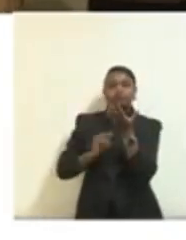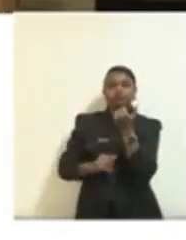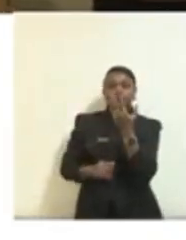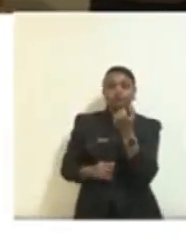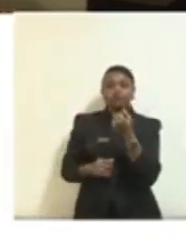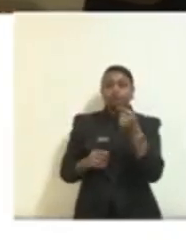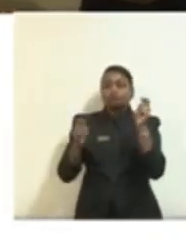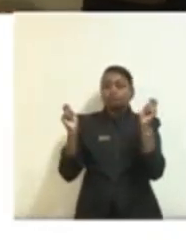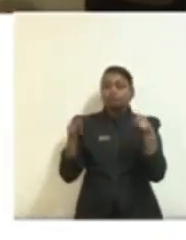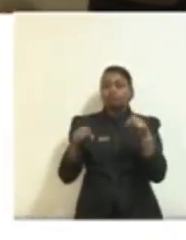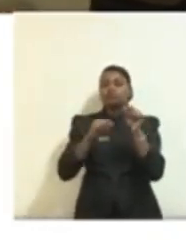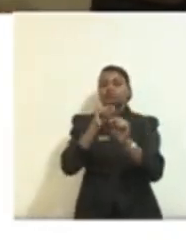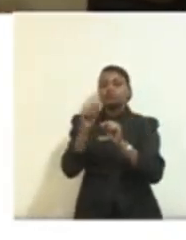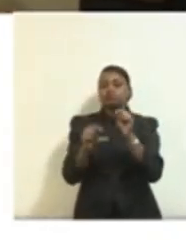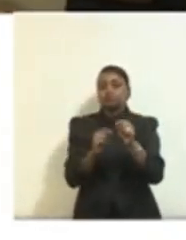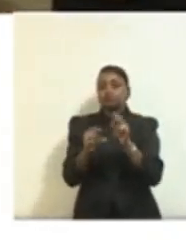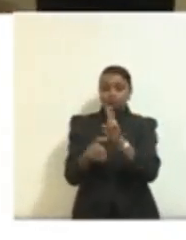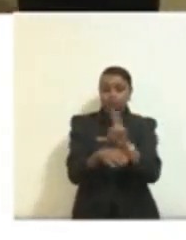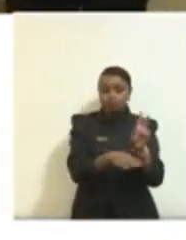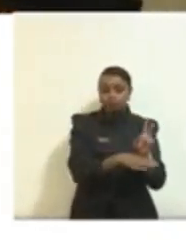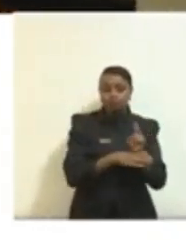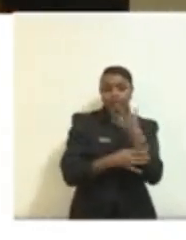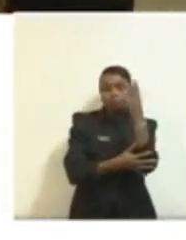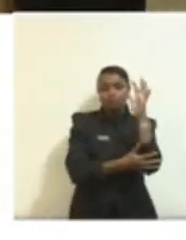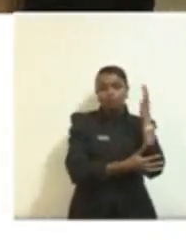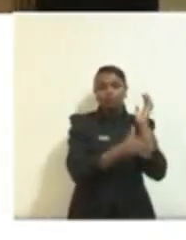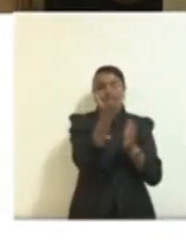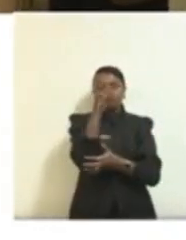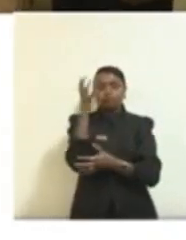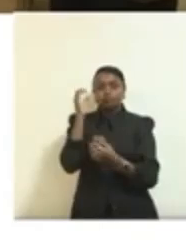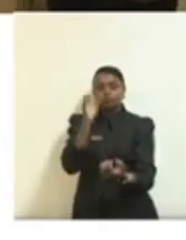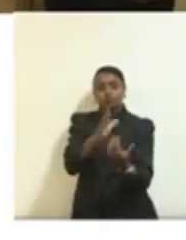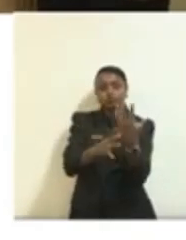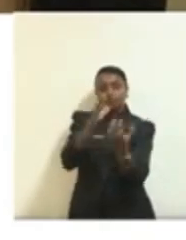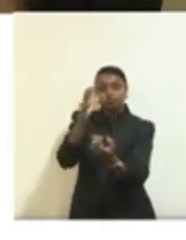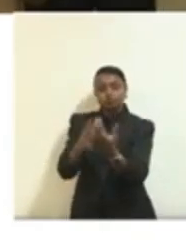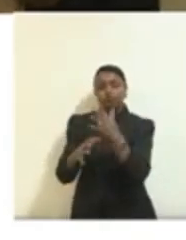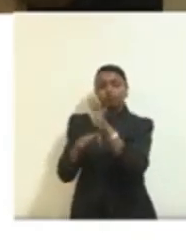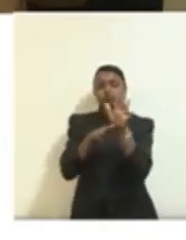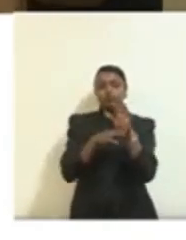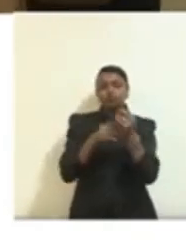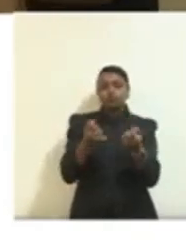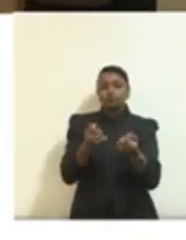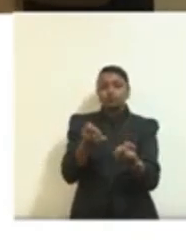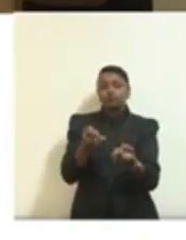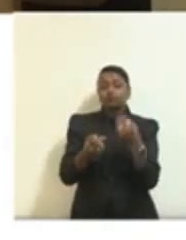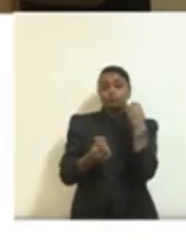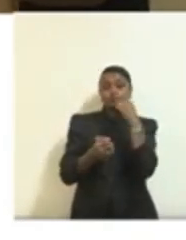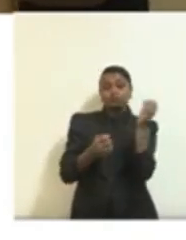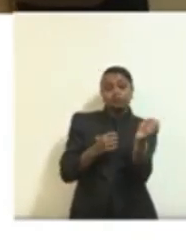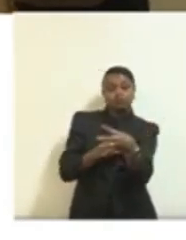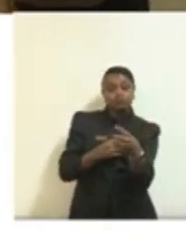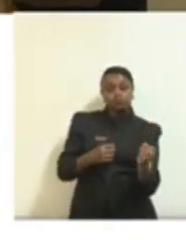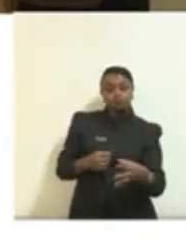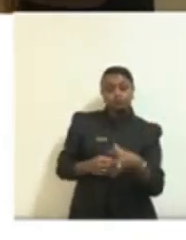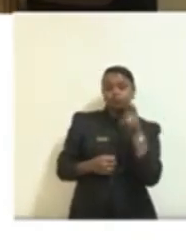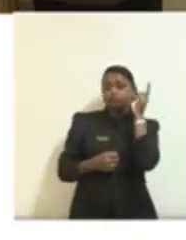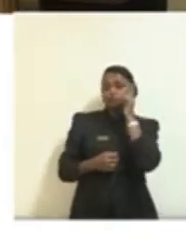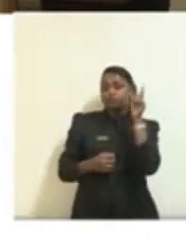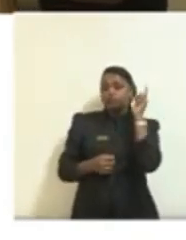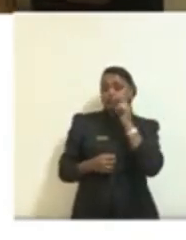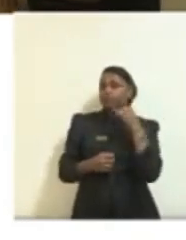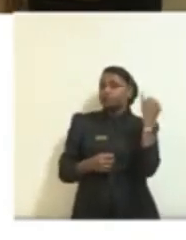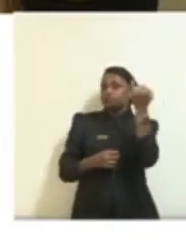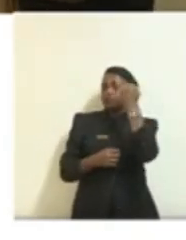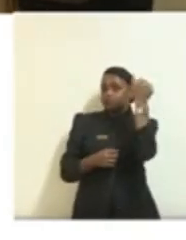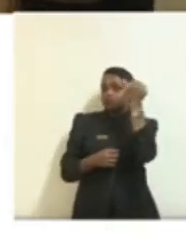tempo, a conservação da biodiversidade e dos serviços ecossistêmicos. Isso já foi falado aqui, mas nós vamos apresentar algumas evidências, né,